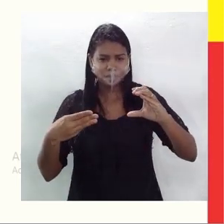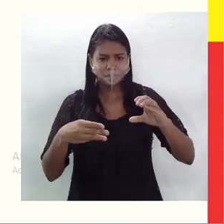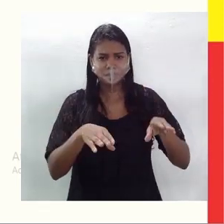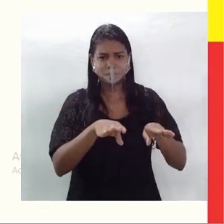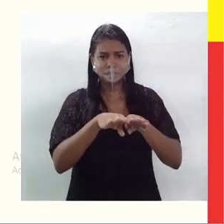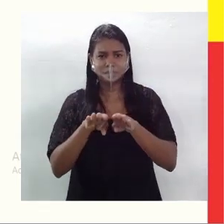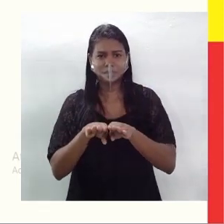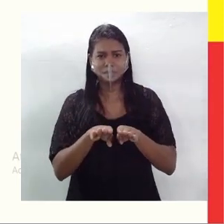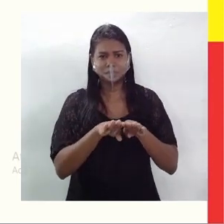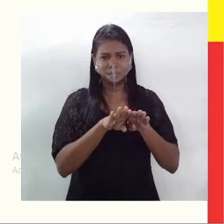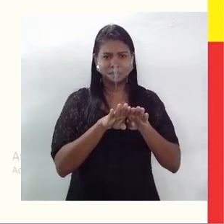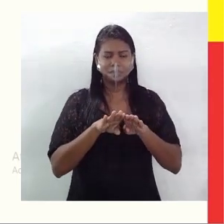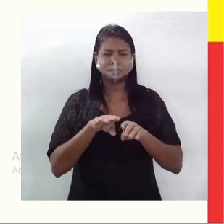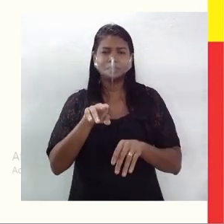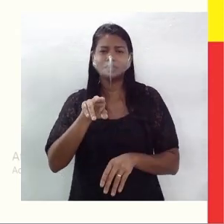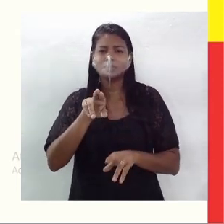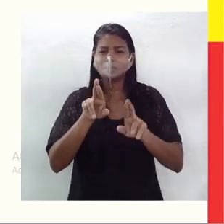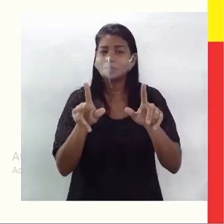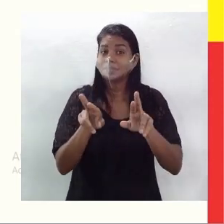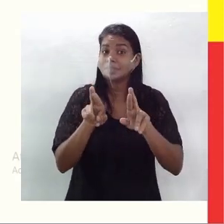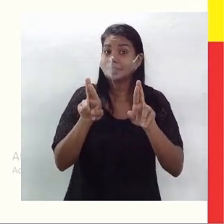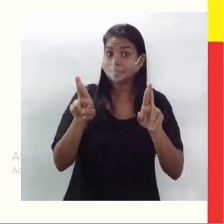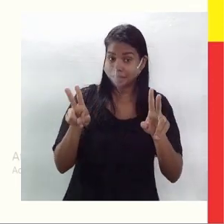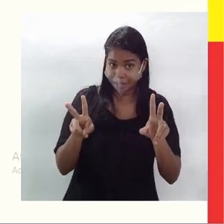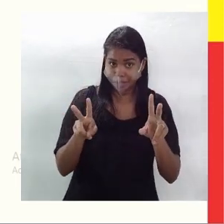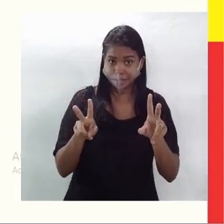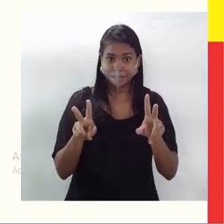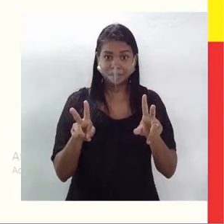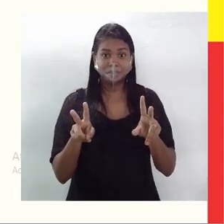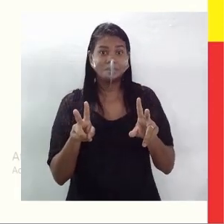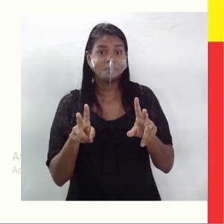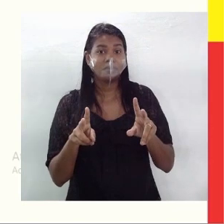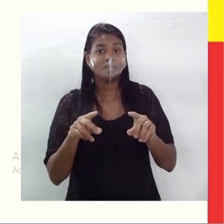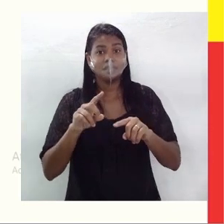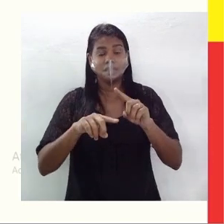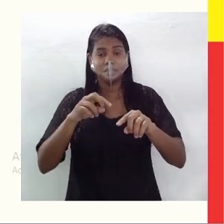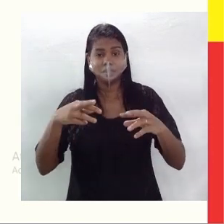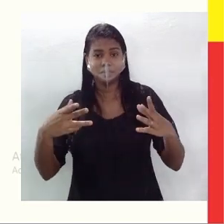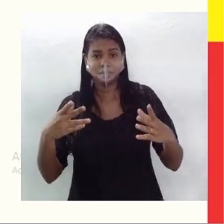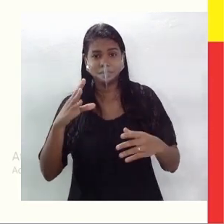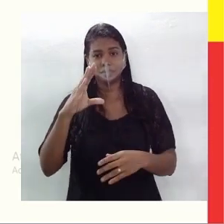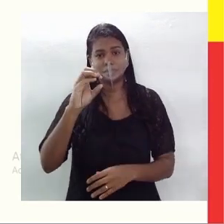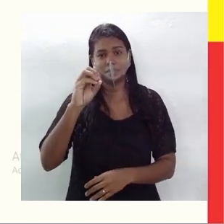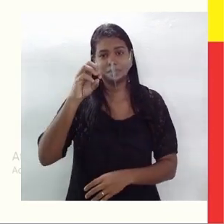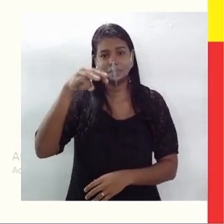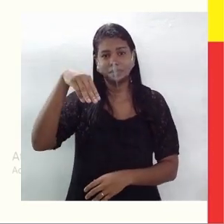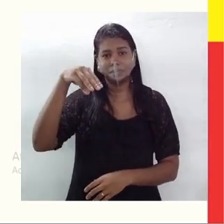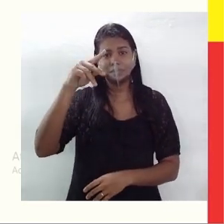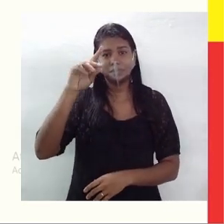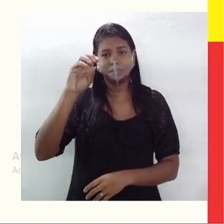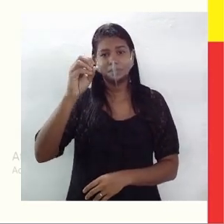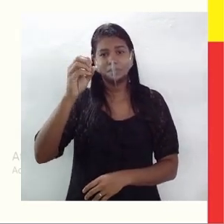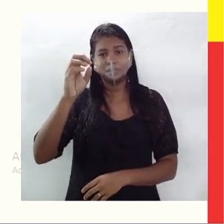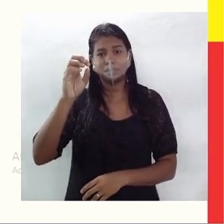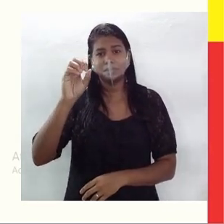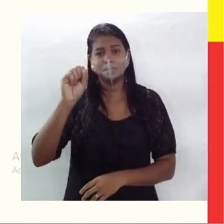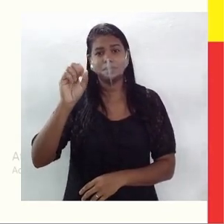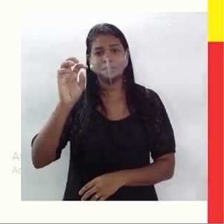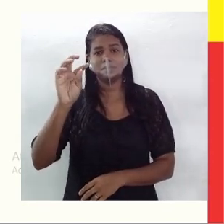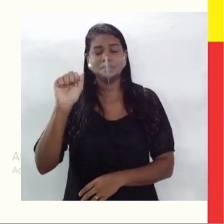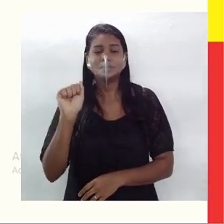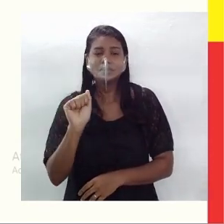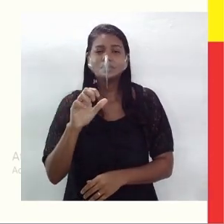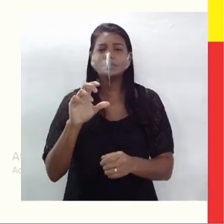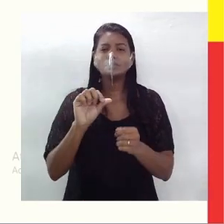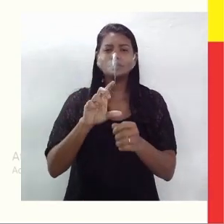iguais. Quando é diferente a substância composta, na realidade, a gente tem a